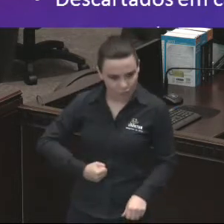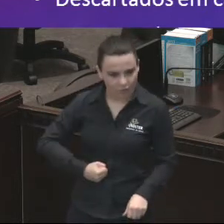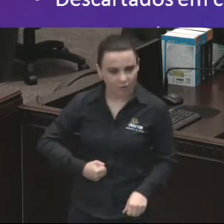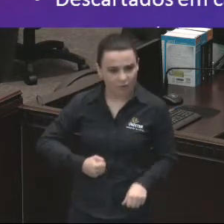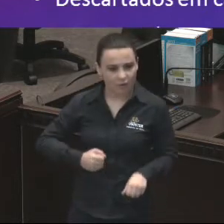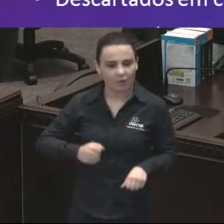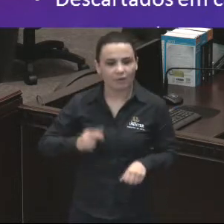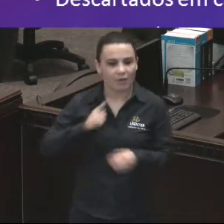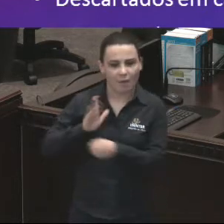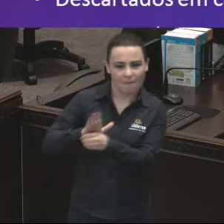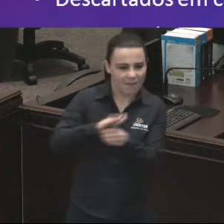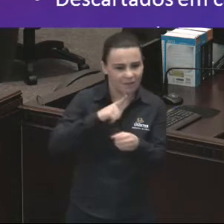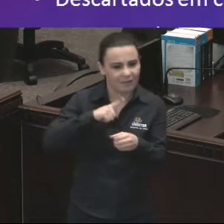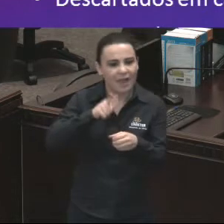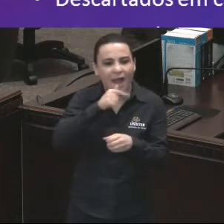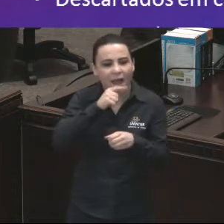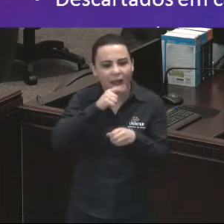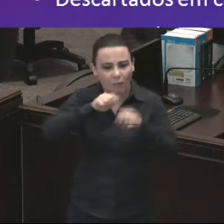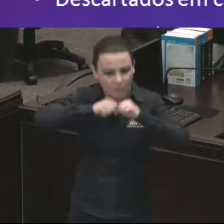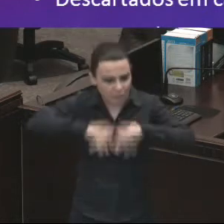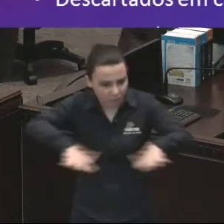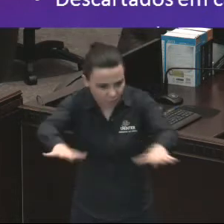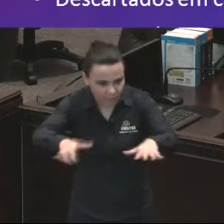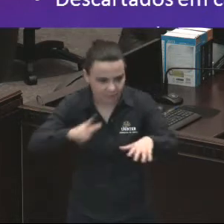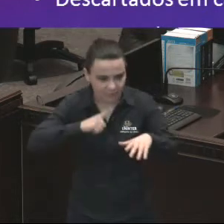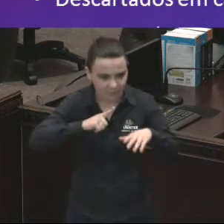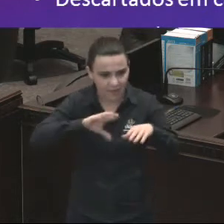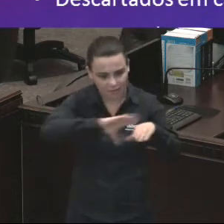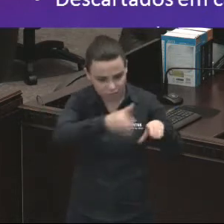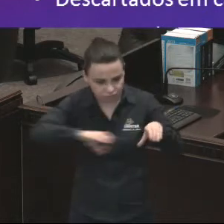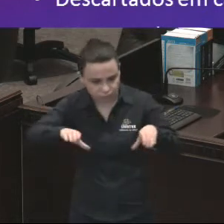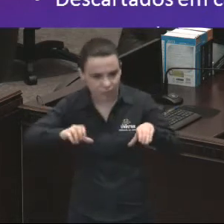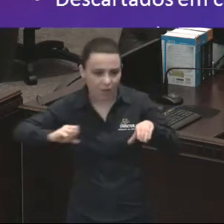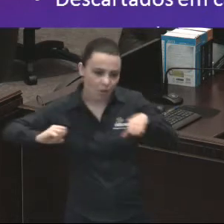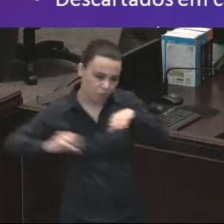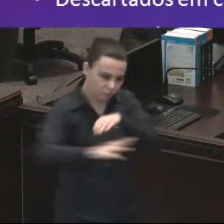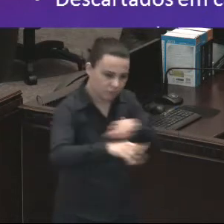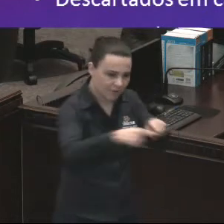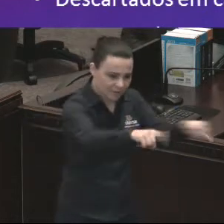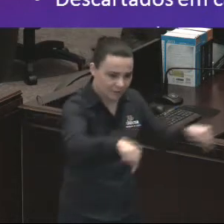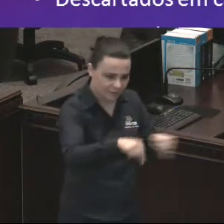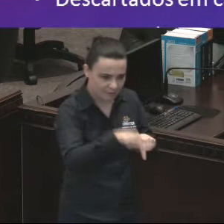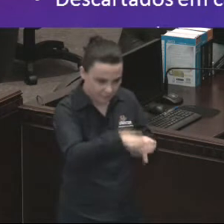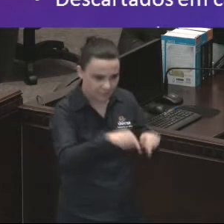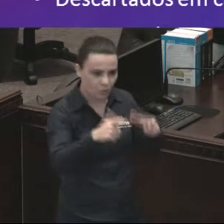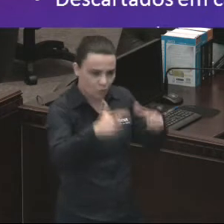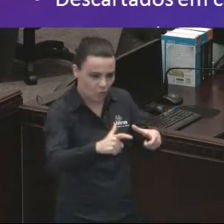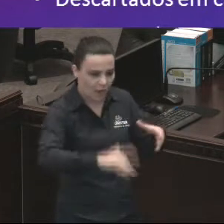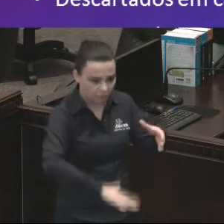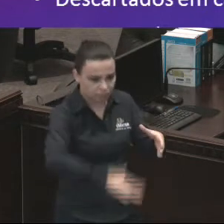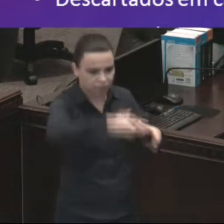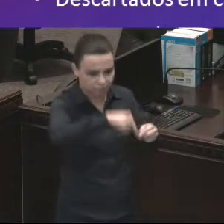dos metabólitos. O metabolismo pós-consumo também é uma fonte de contaminação. Compostos diagnósticos,